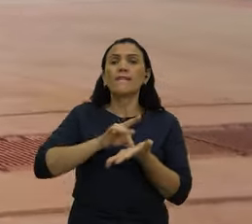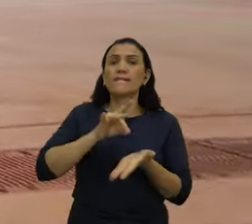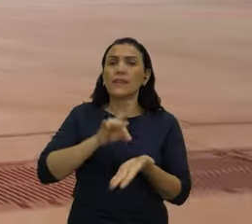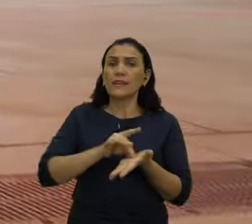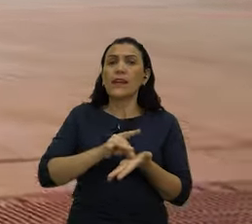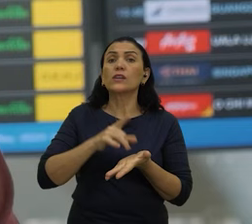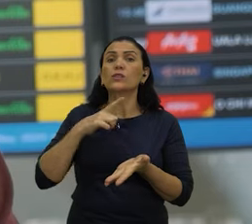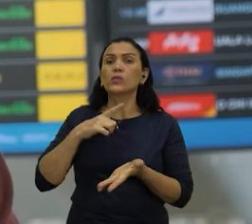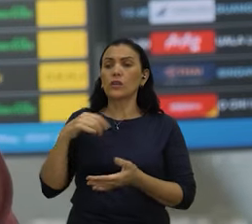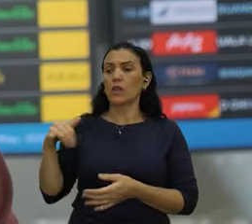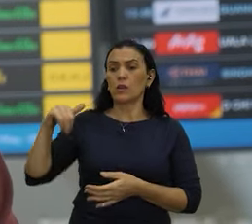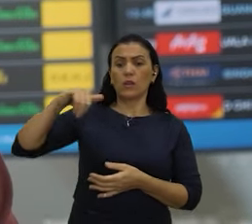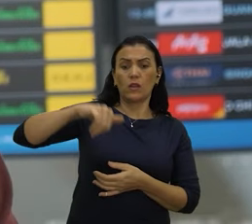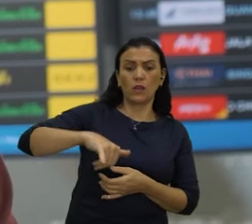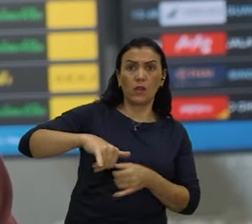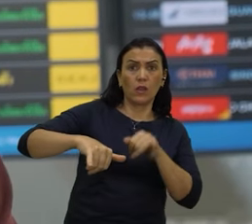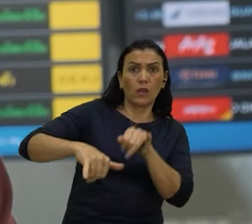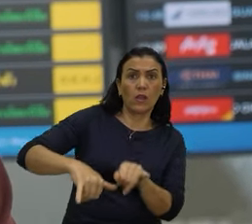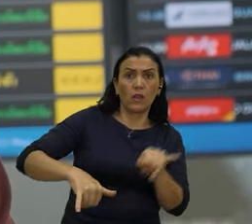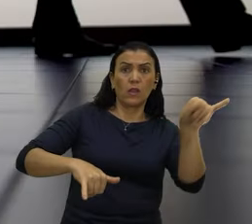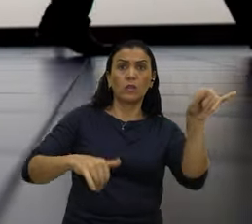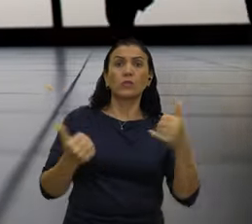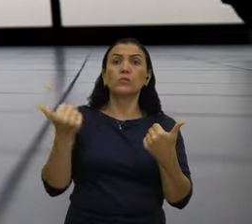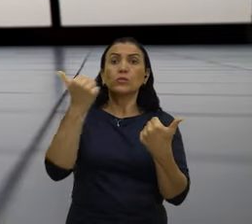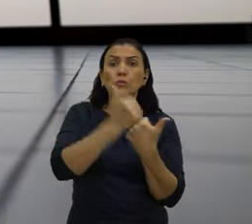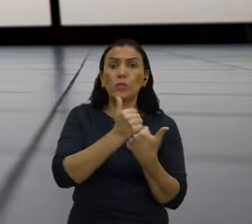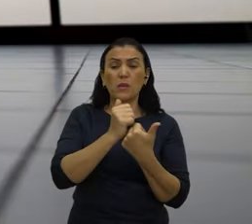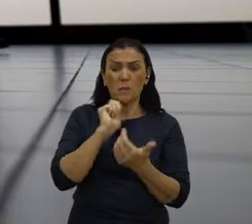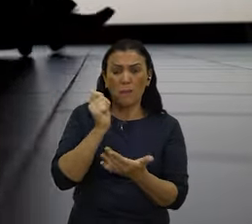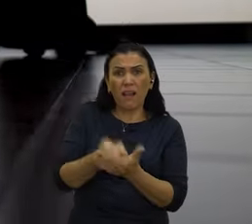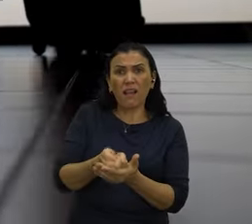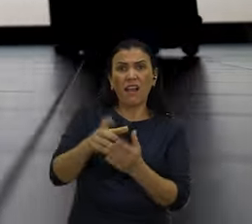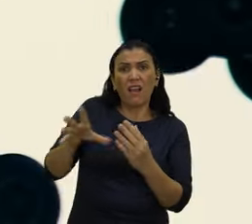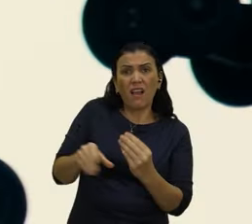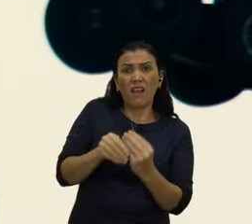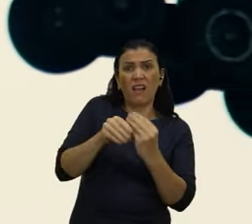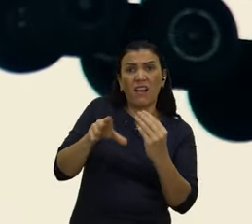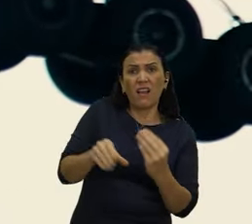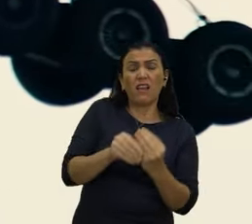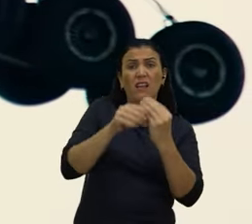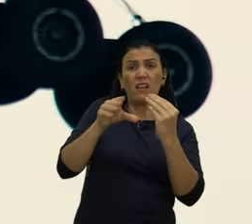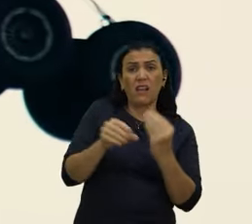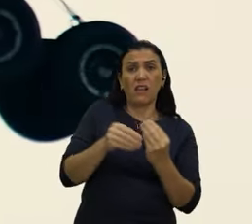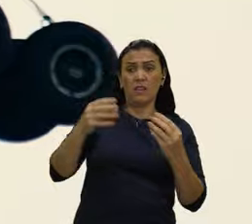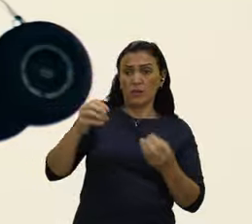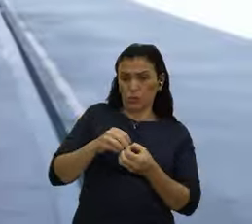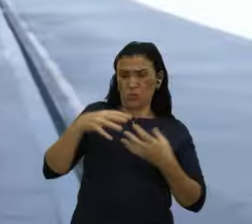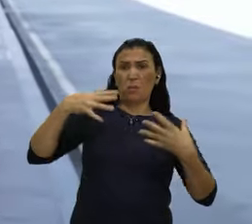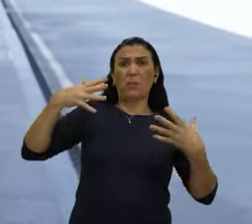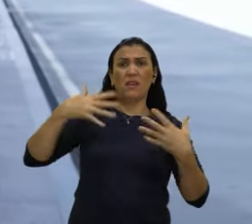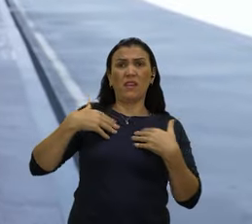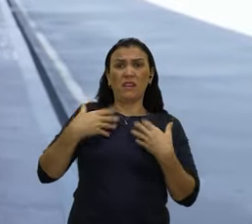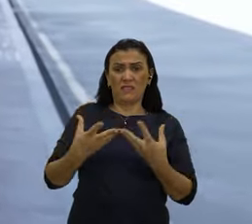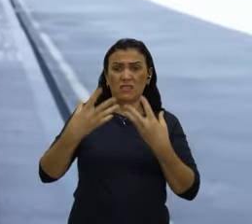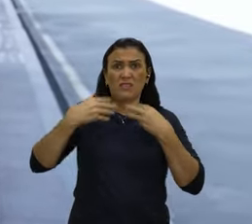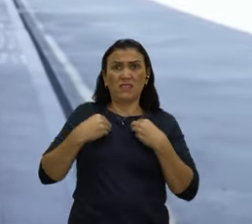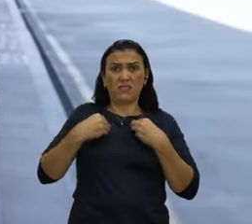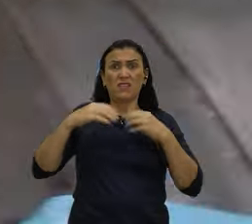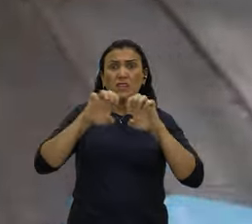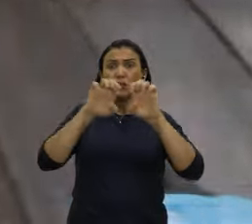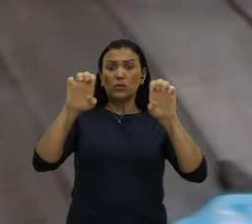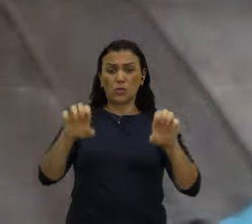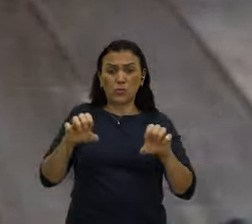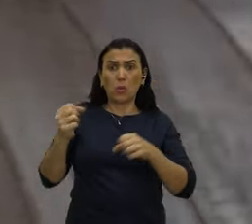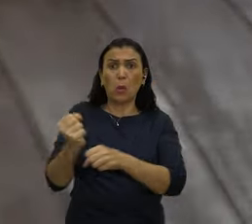seria nada bom pegar voos com conexões e a cada trecho ter que pagar um valor extra para uso e manutenção da infraestrutura